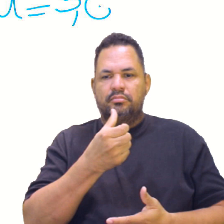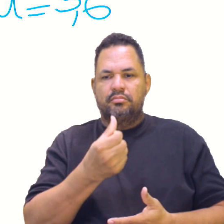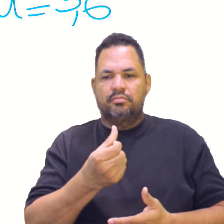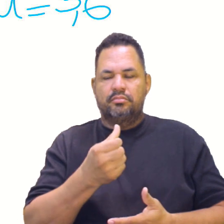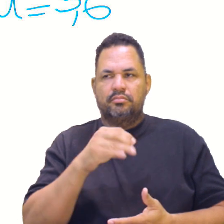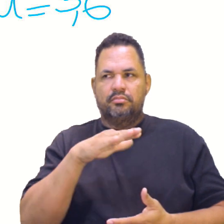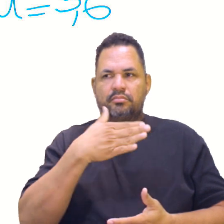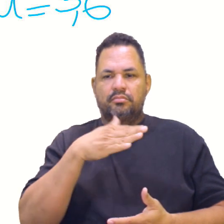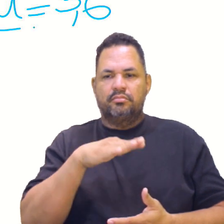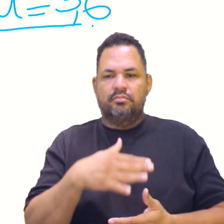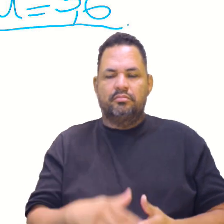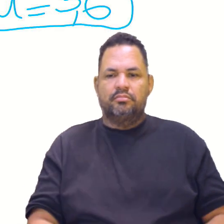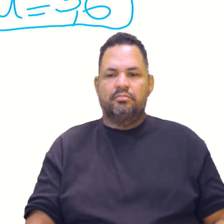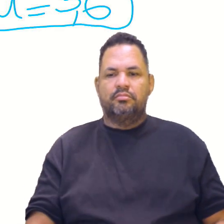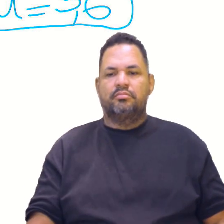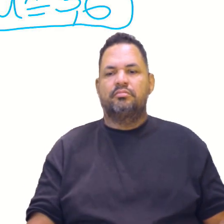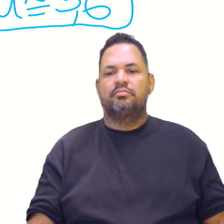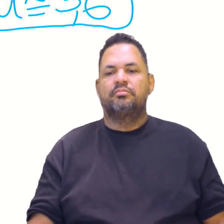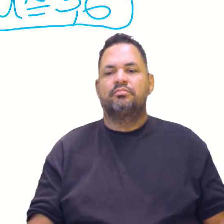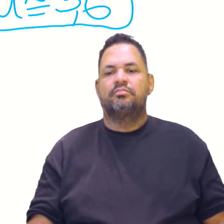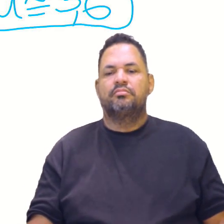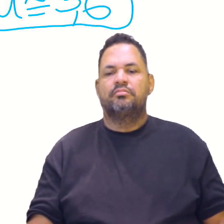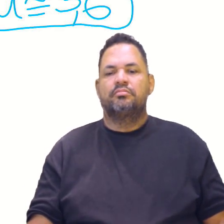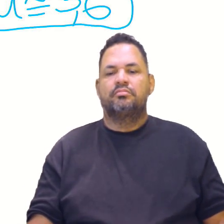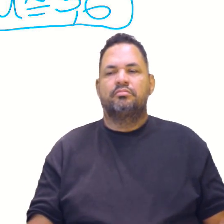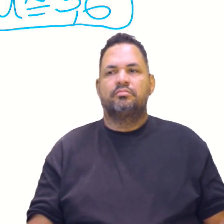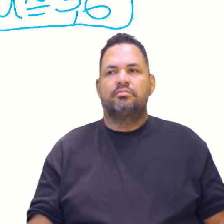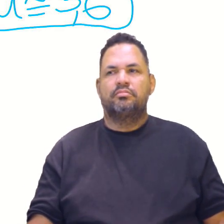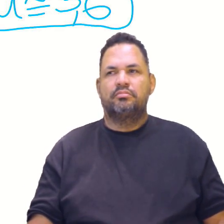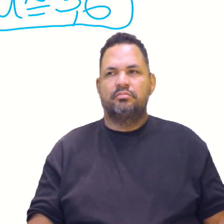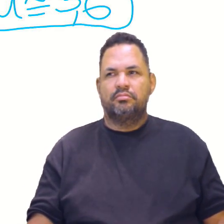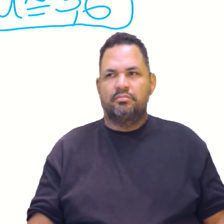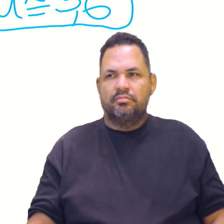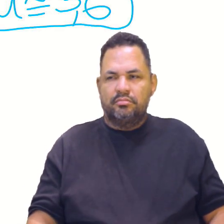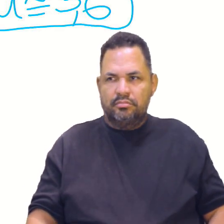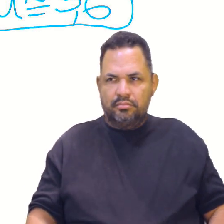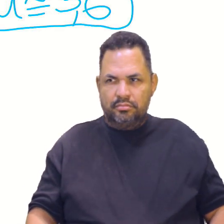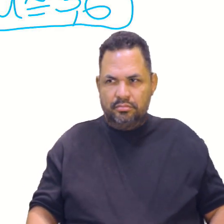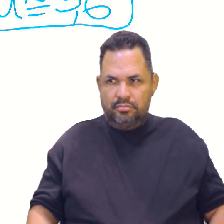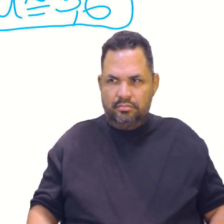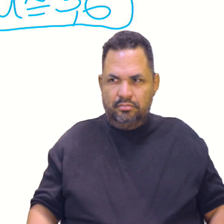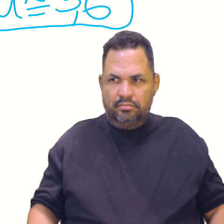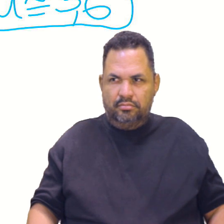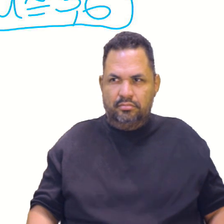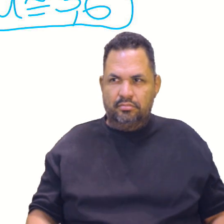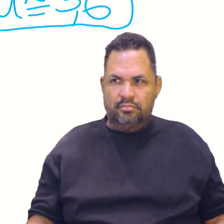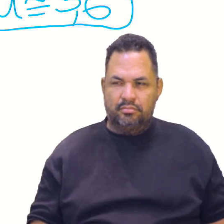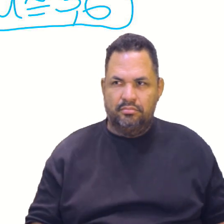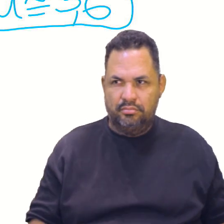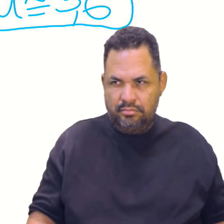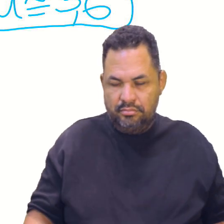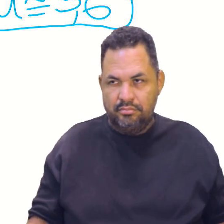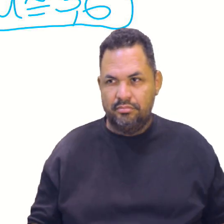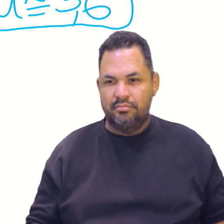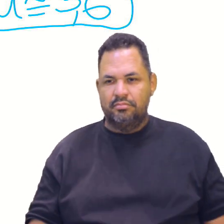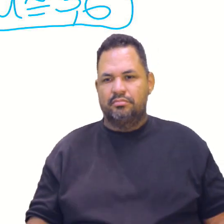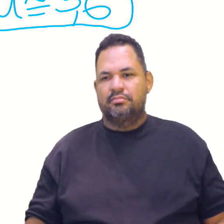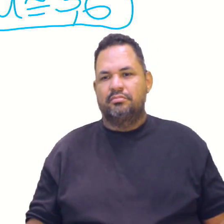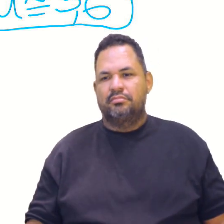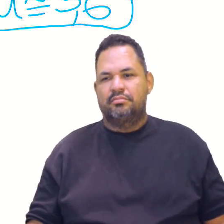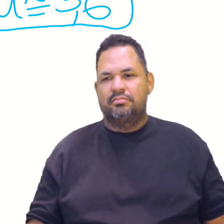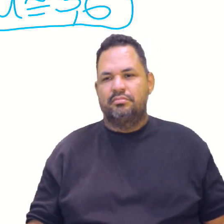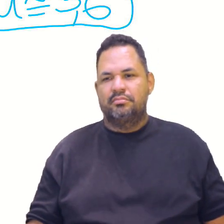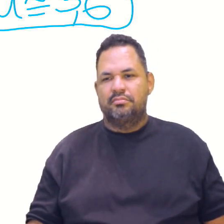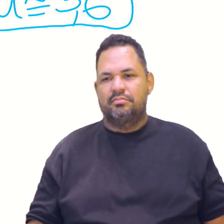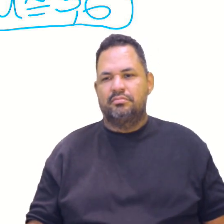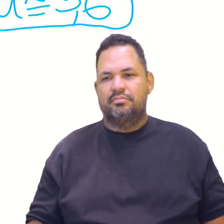3,6, mais ou menos. 3,6 aproximadamente. Certo? Olha que legal. 5 dividido por 1,4 deu